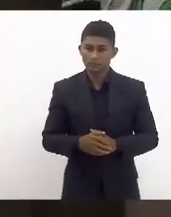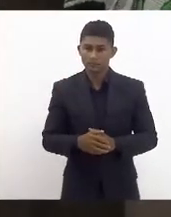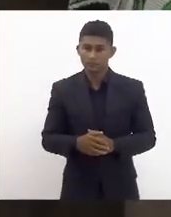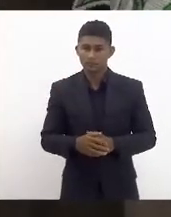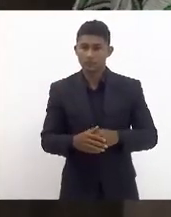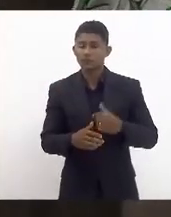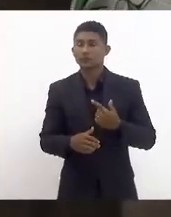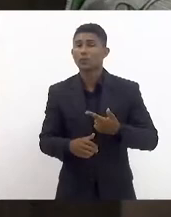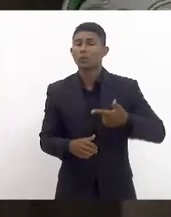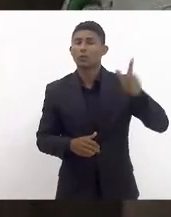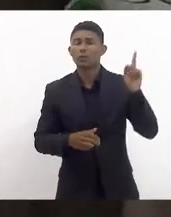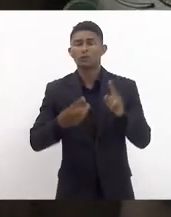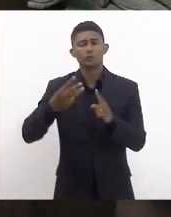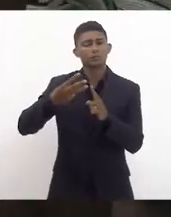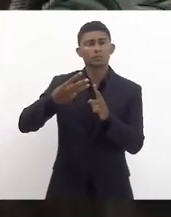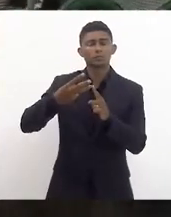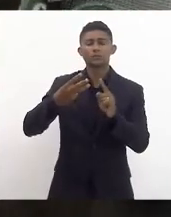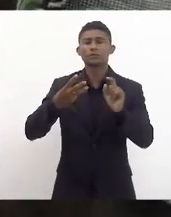um outro episódio.